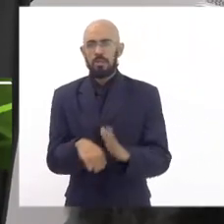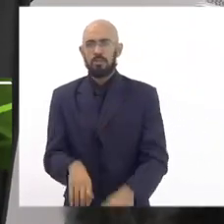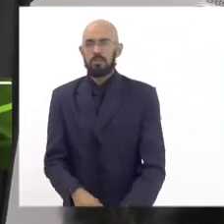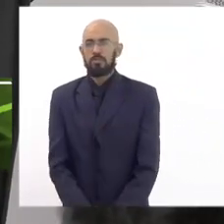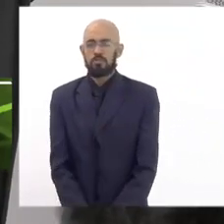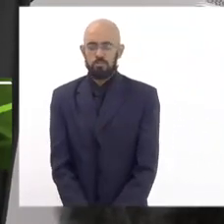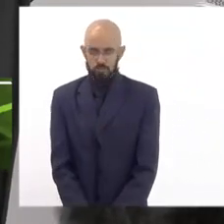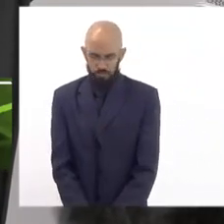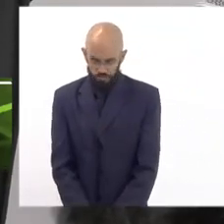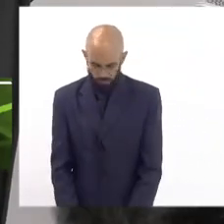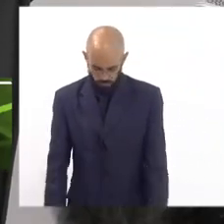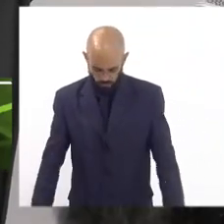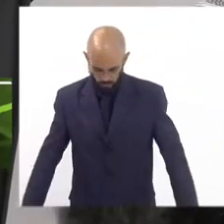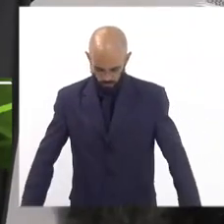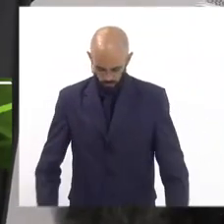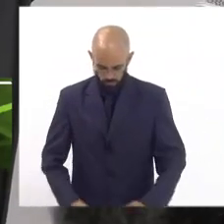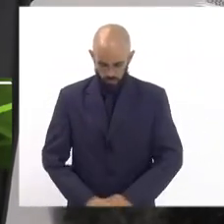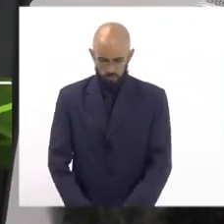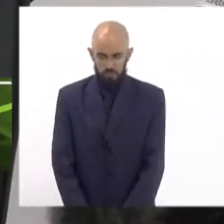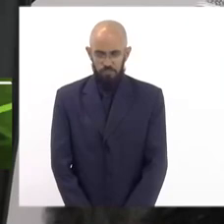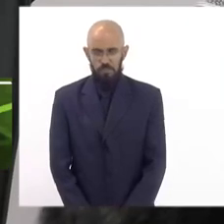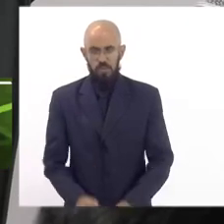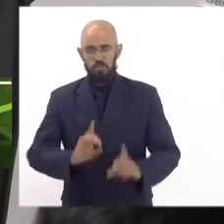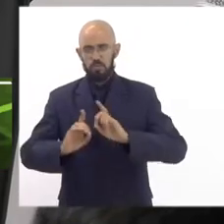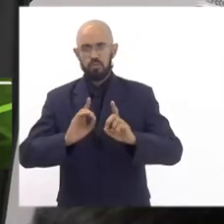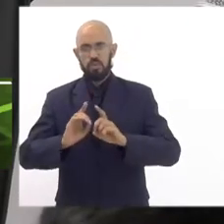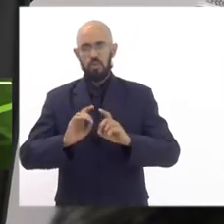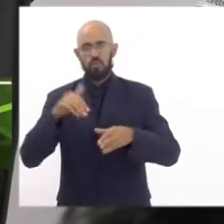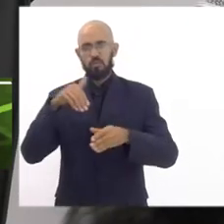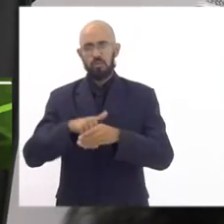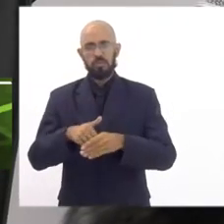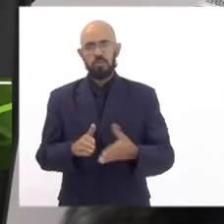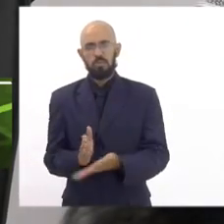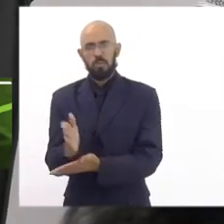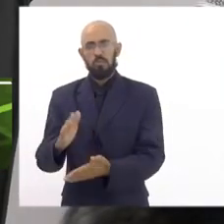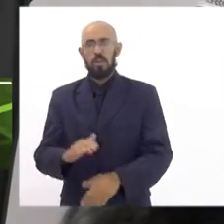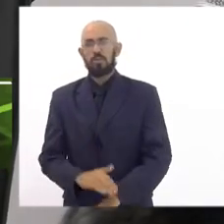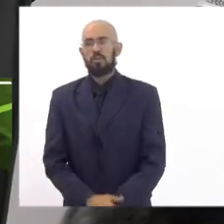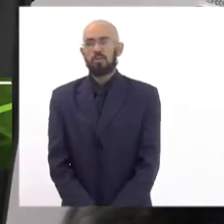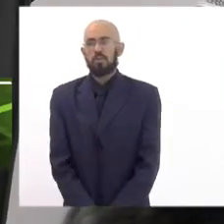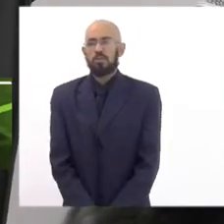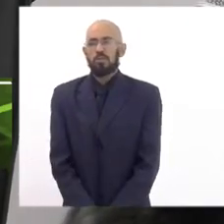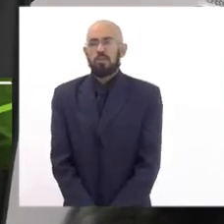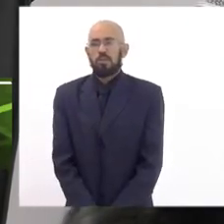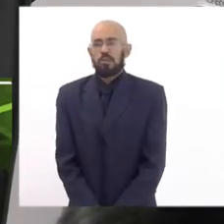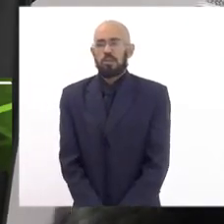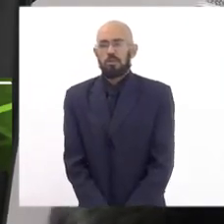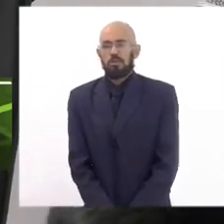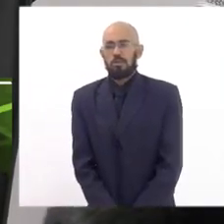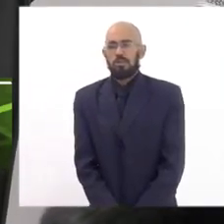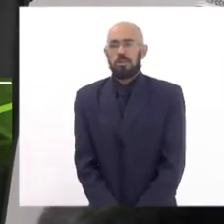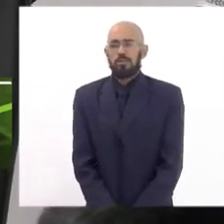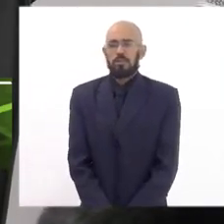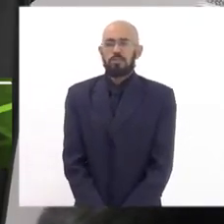Com emendas. Isso. Com emendas, em discussão, em votação, aprovado. O deputado Valdec, ela todo vencido.